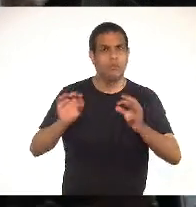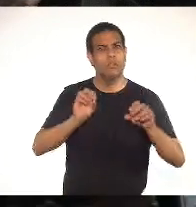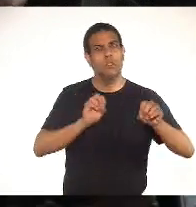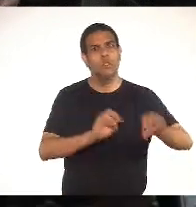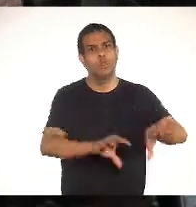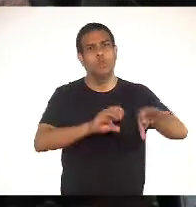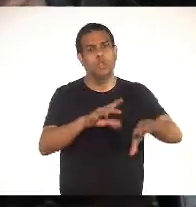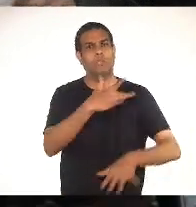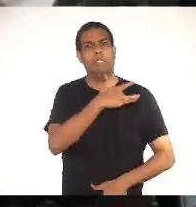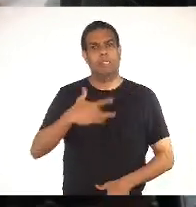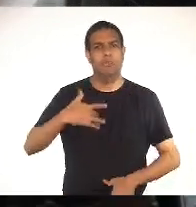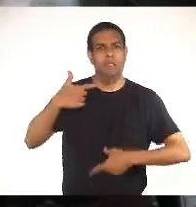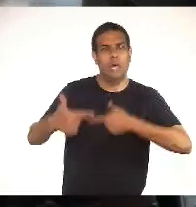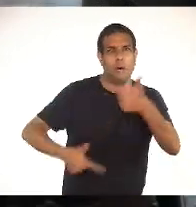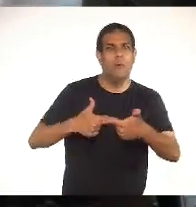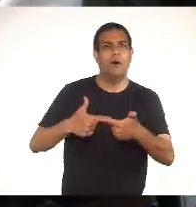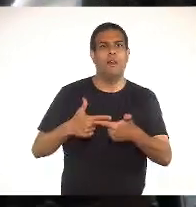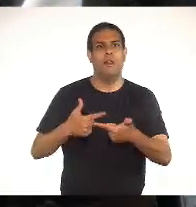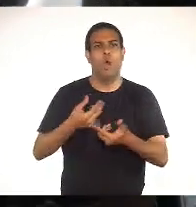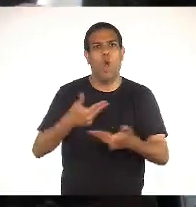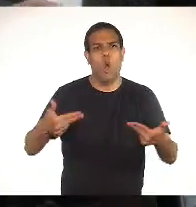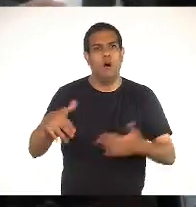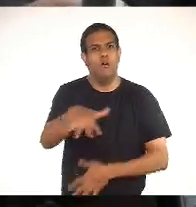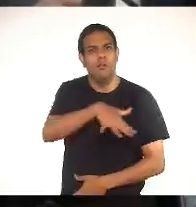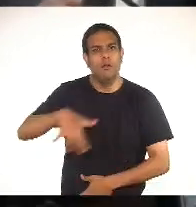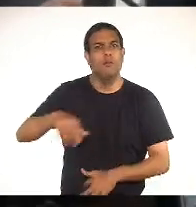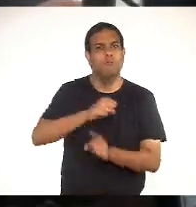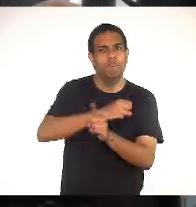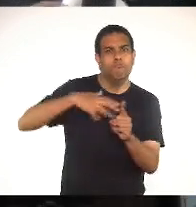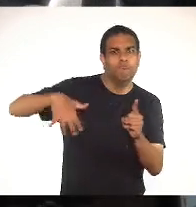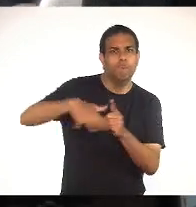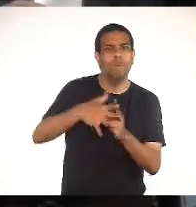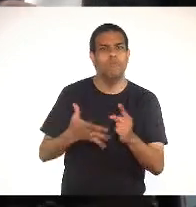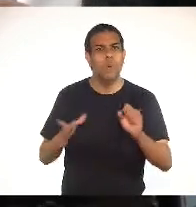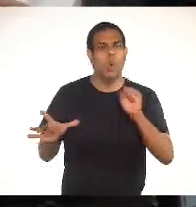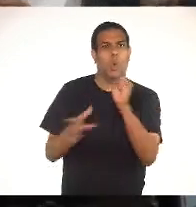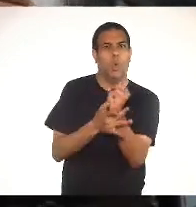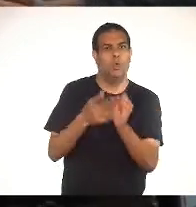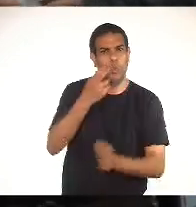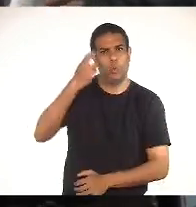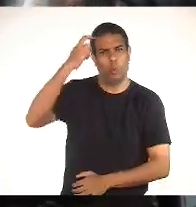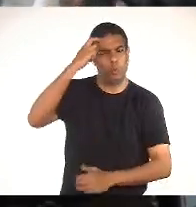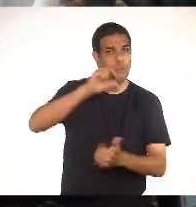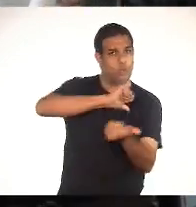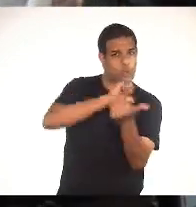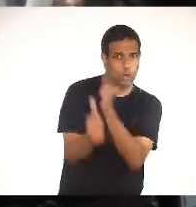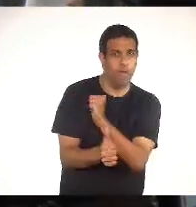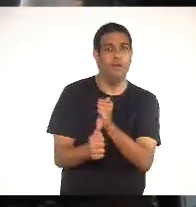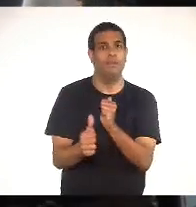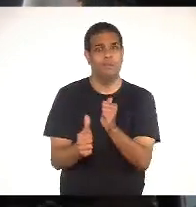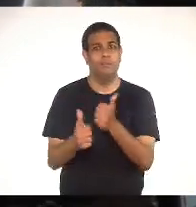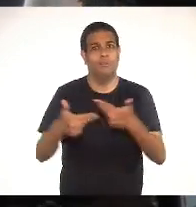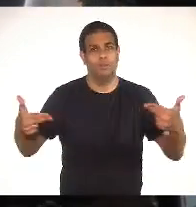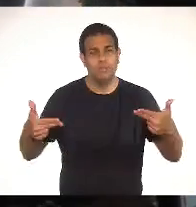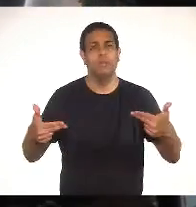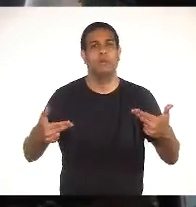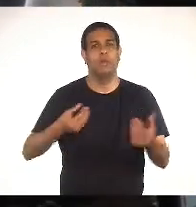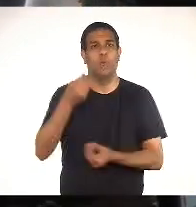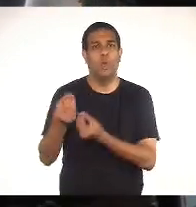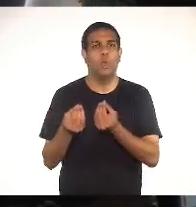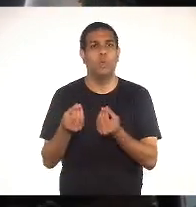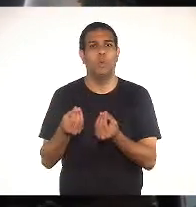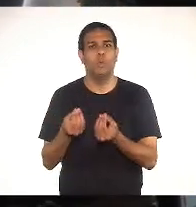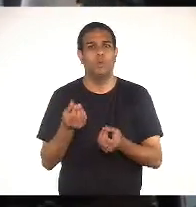de Saúde, de Trabalho e Legislação Social, Seguridade Social, de Cultura, de Esporte e Lazer, Saneamento Ambiental, de